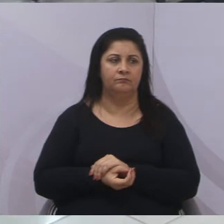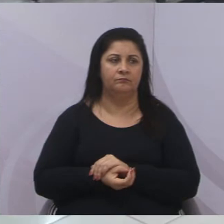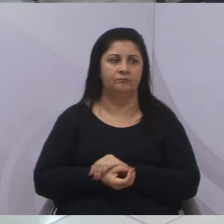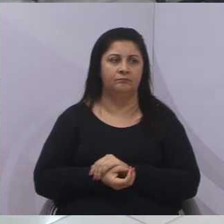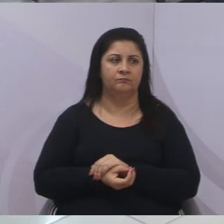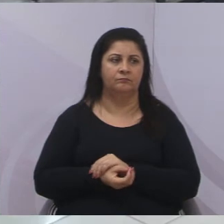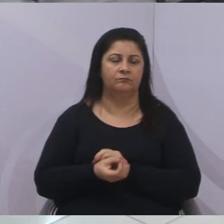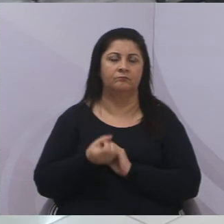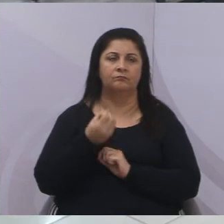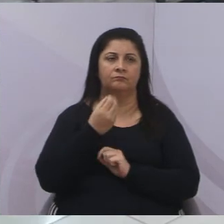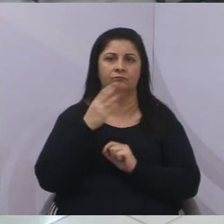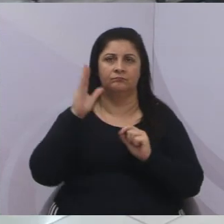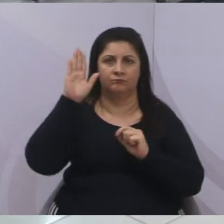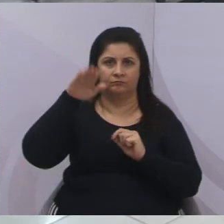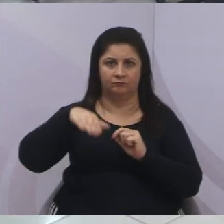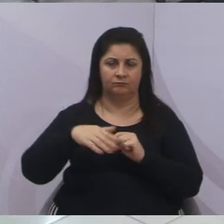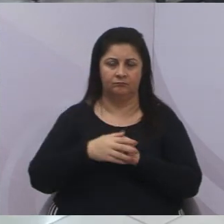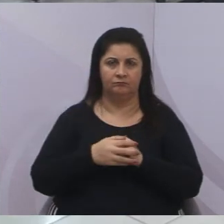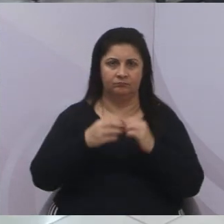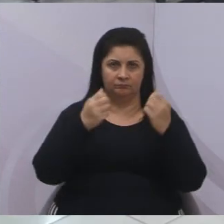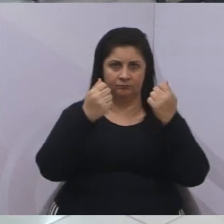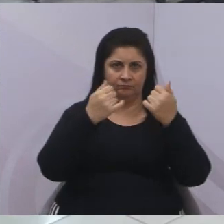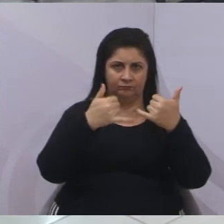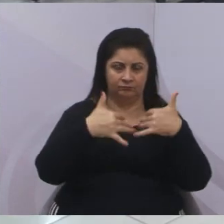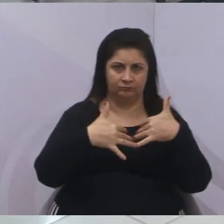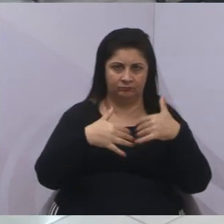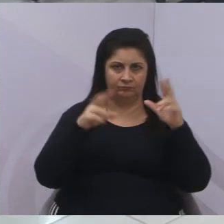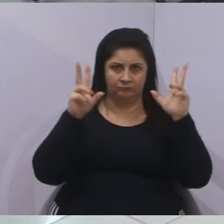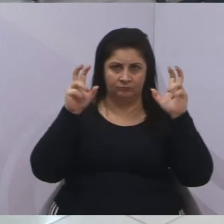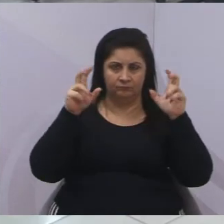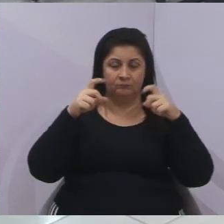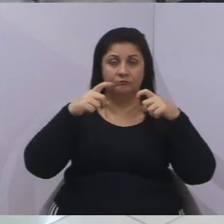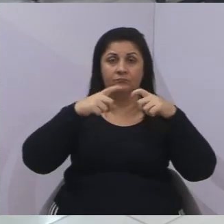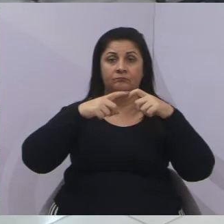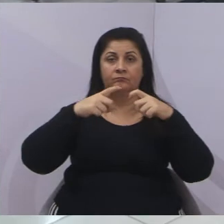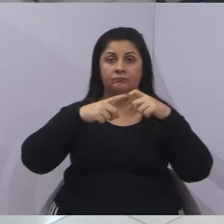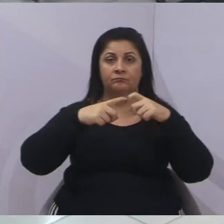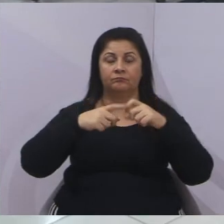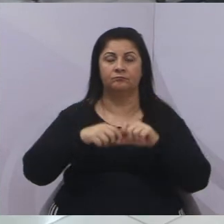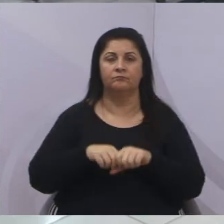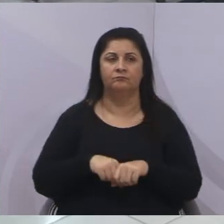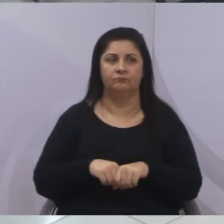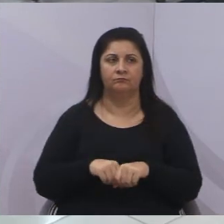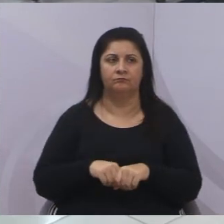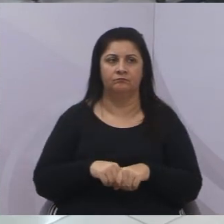Boa tarde. Só complementando com relação aos médicos,